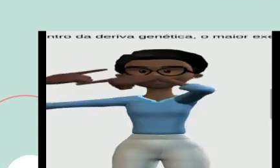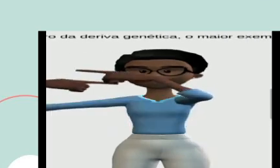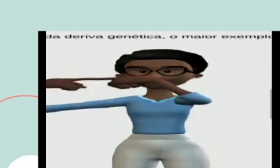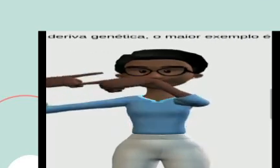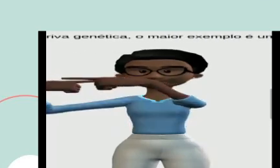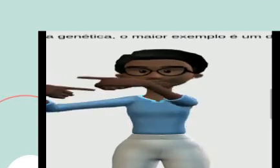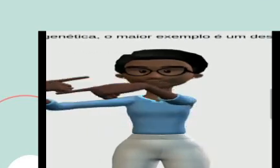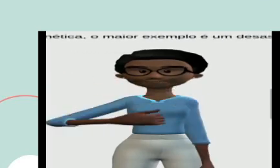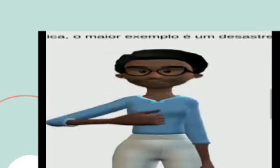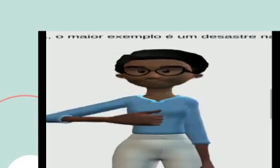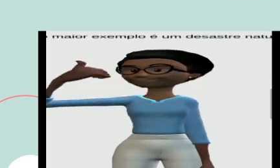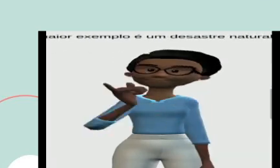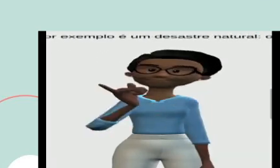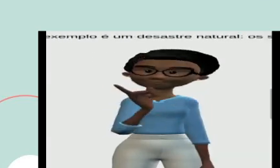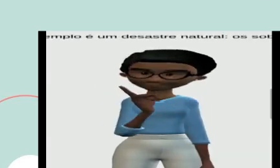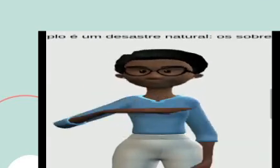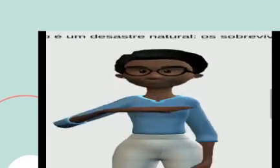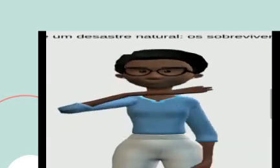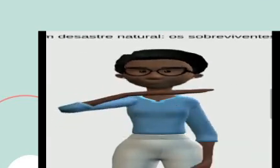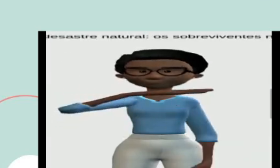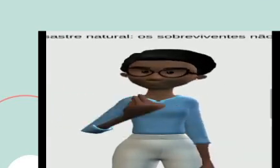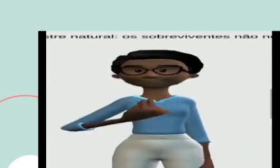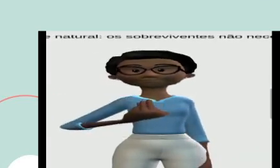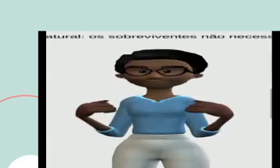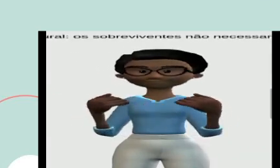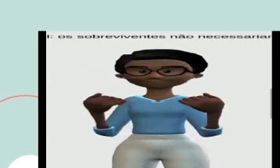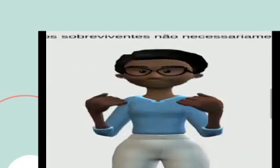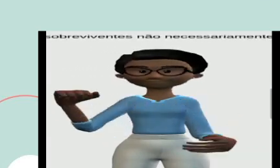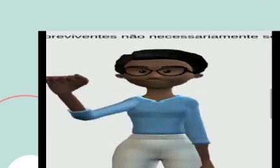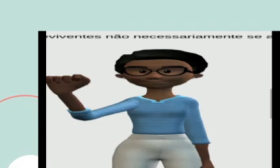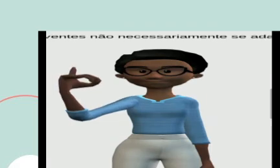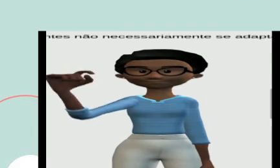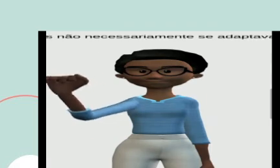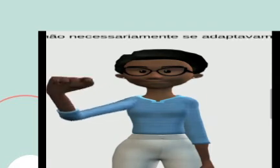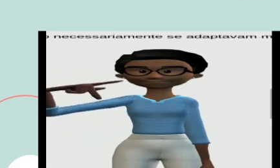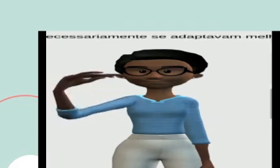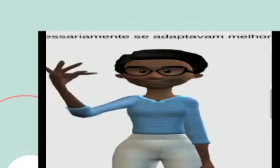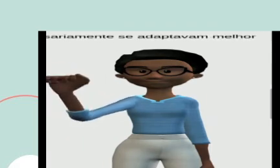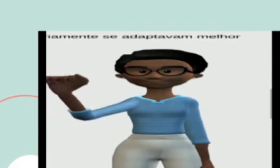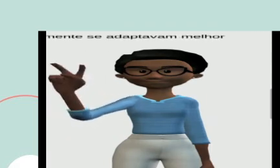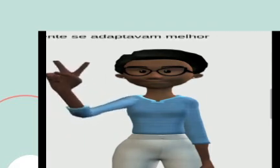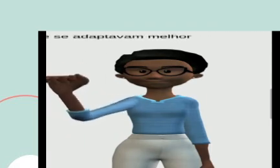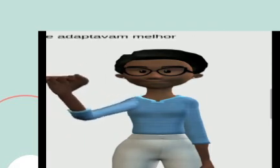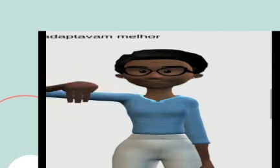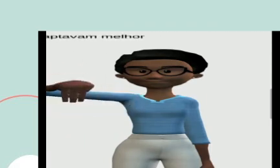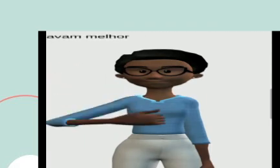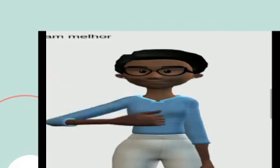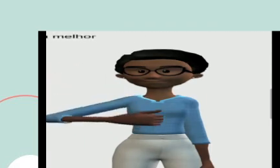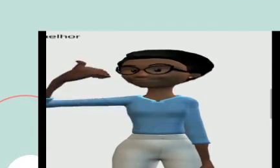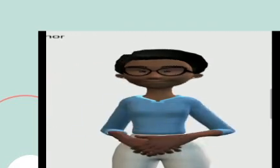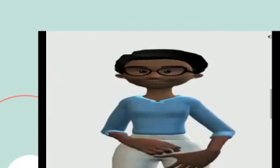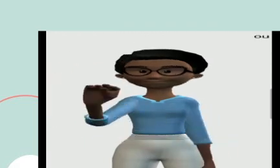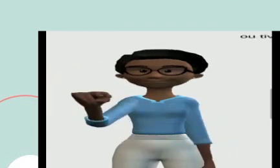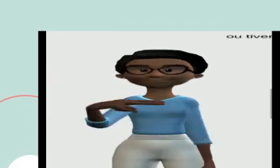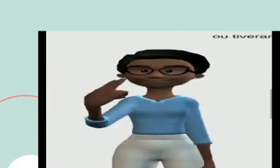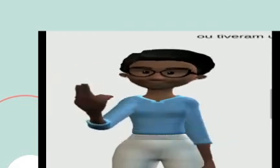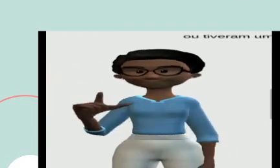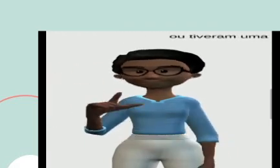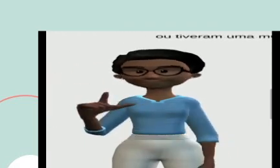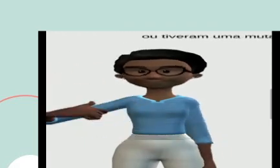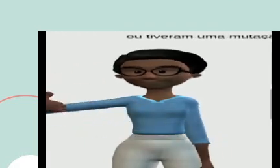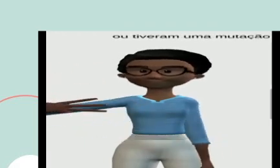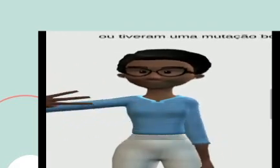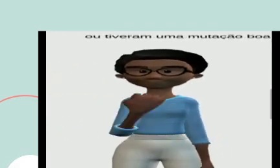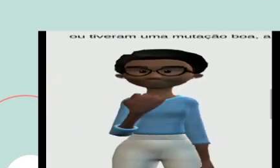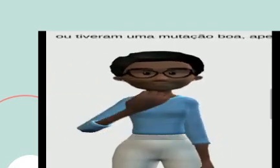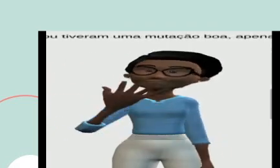deriva genética, o maior exemplo é um desastre natural. Os sobreviventes não necessariamente se adaptavam melhor